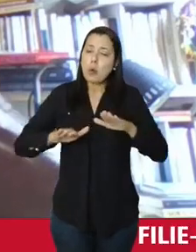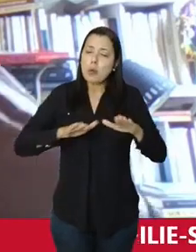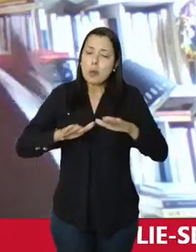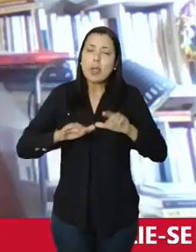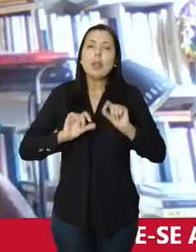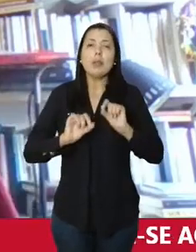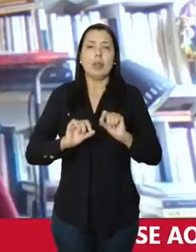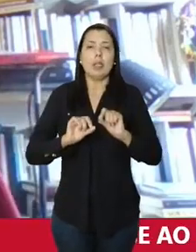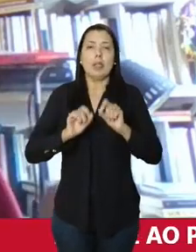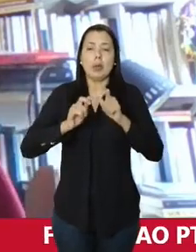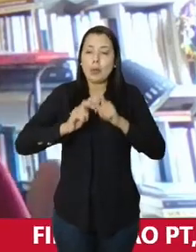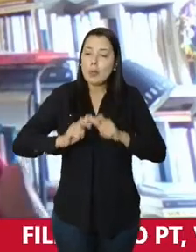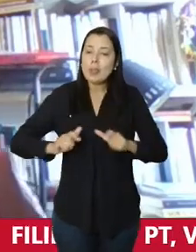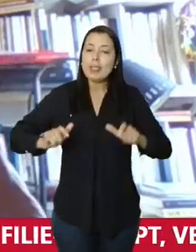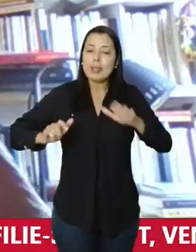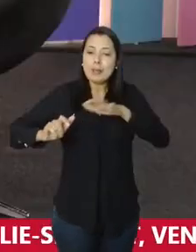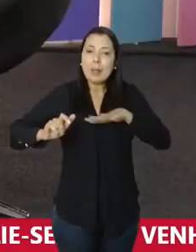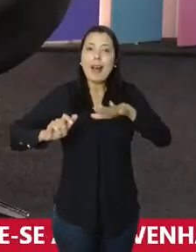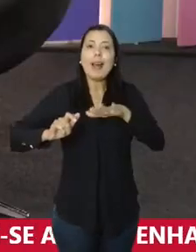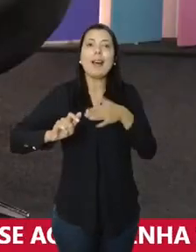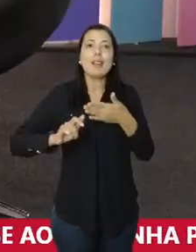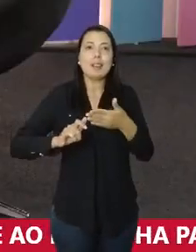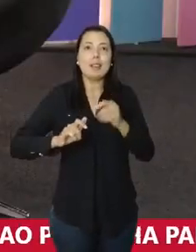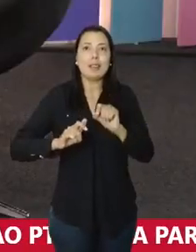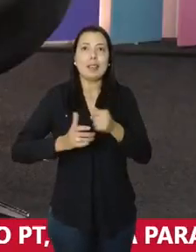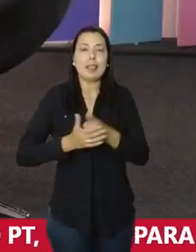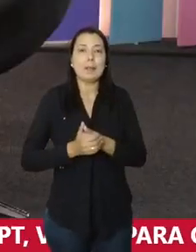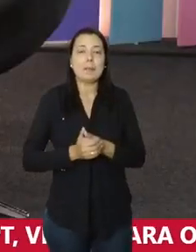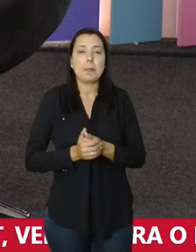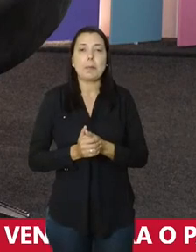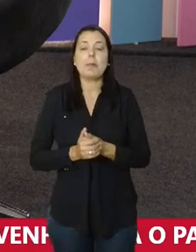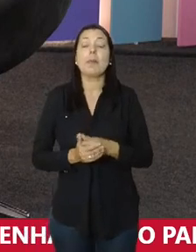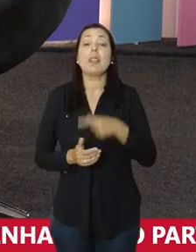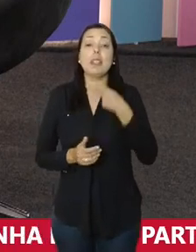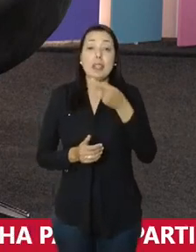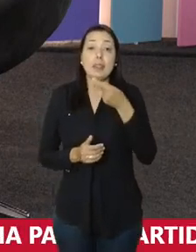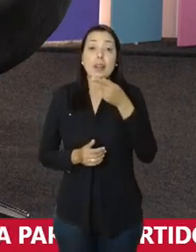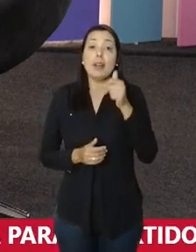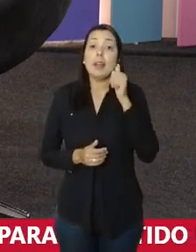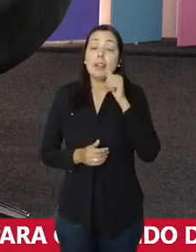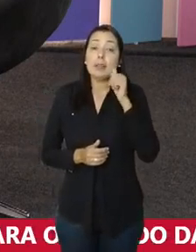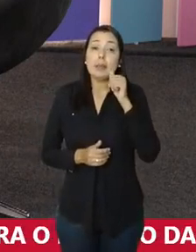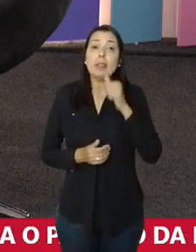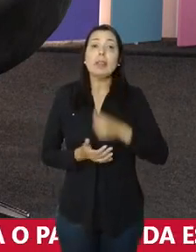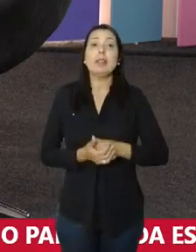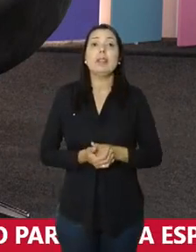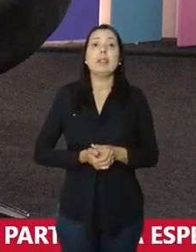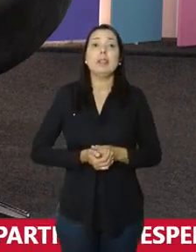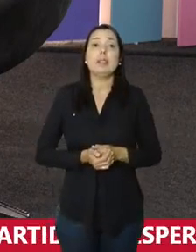deu um espaço que é da fala das mulheres.